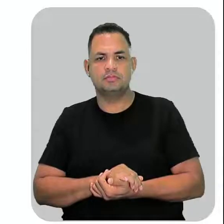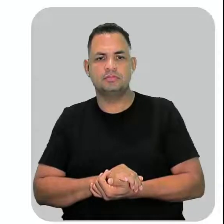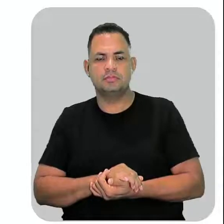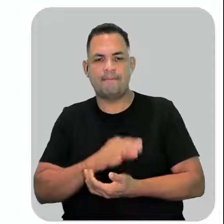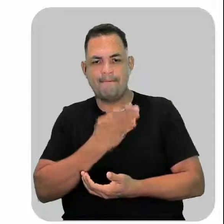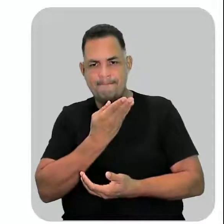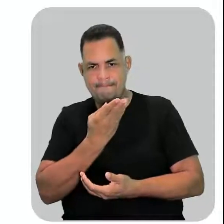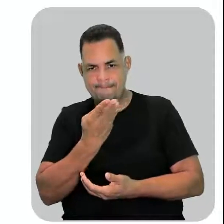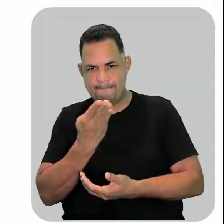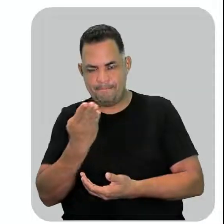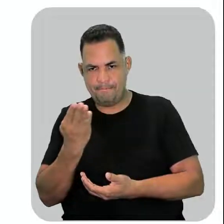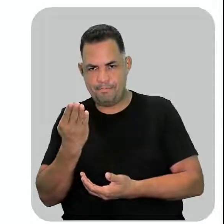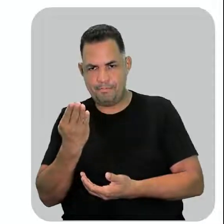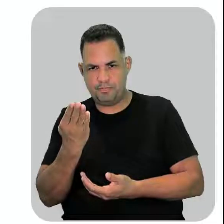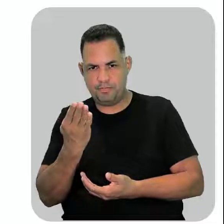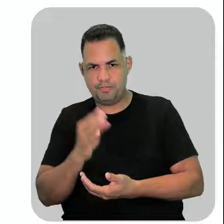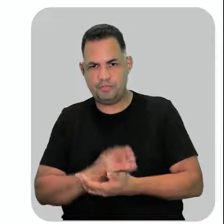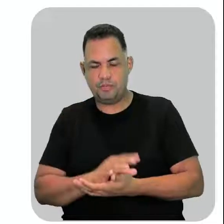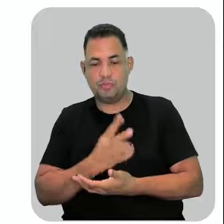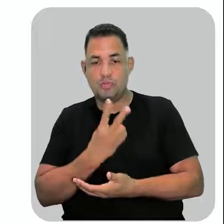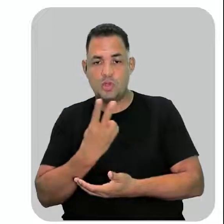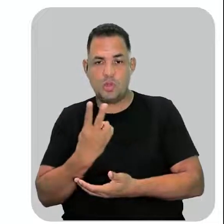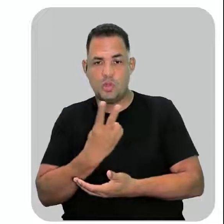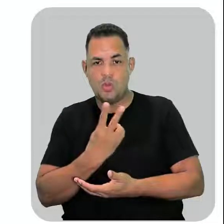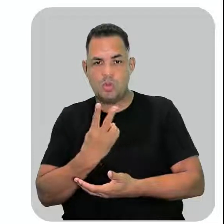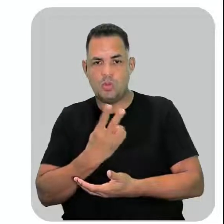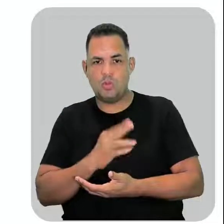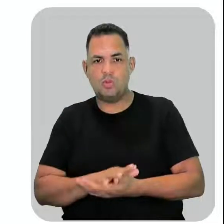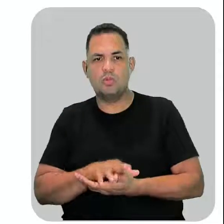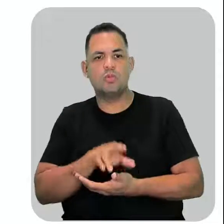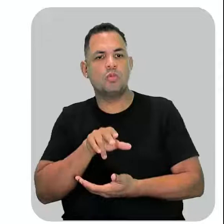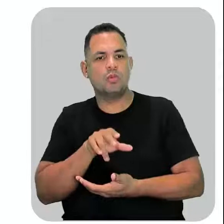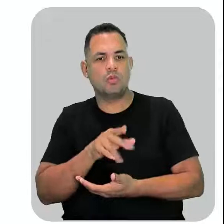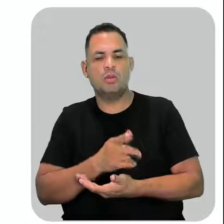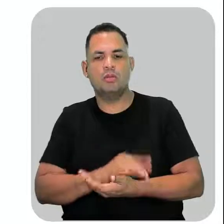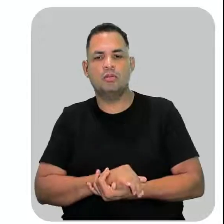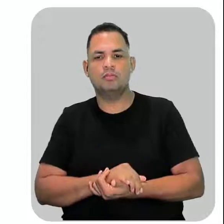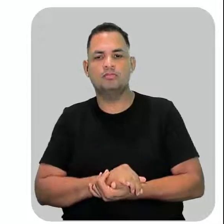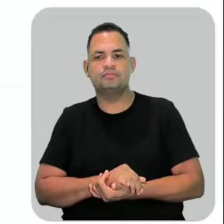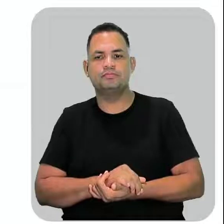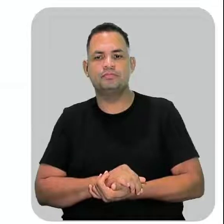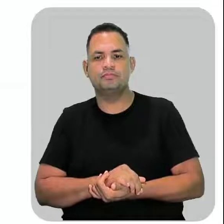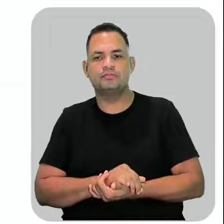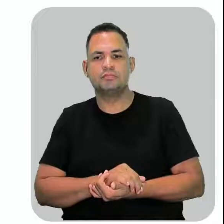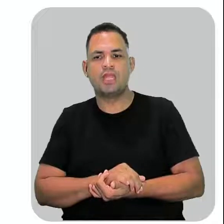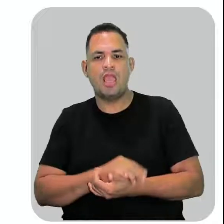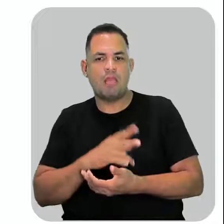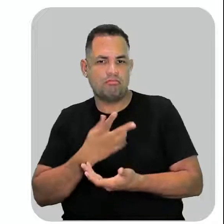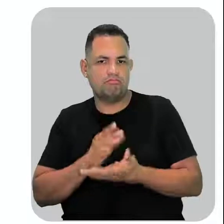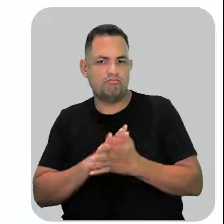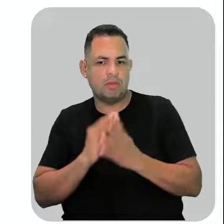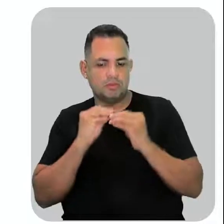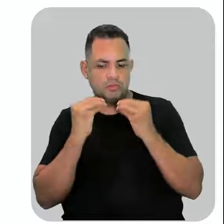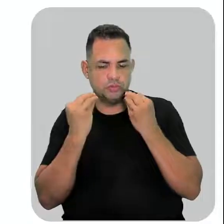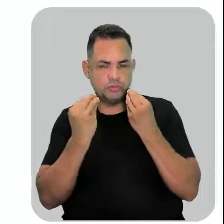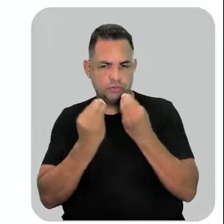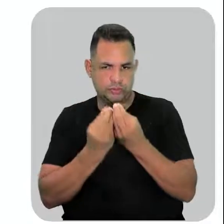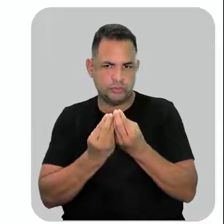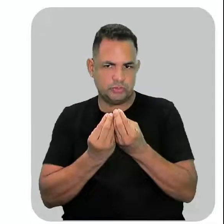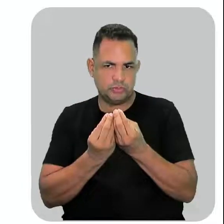Benzopireno e no caso é o mesmo nome, né? Benzopireno e benzopireno. É um componente,